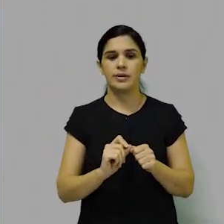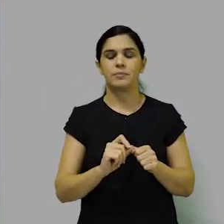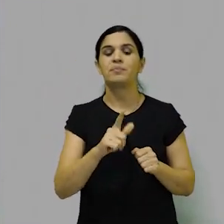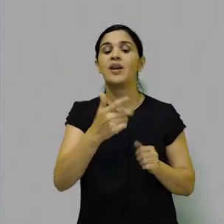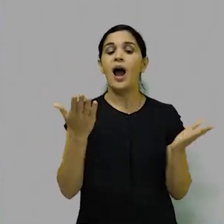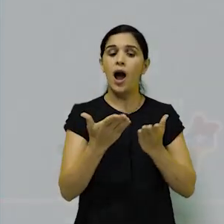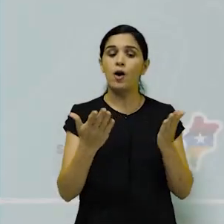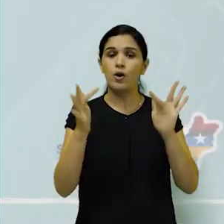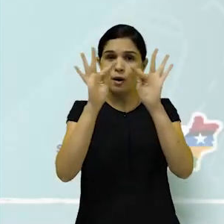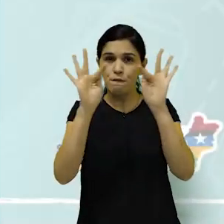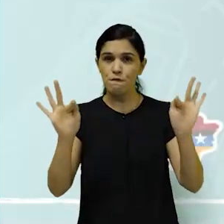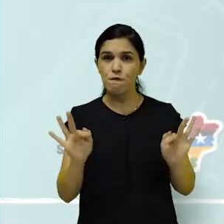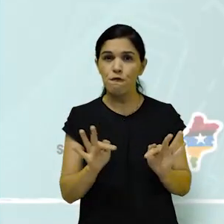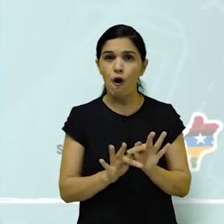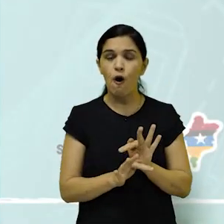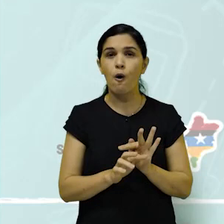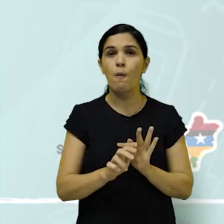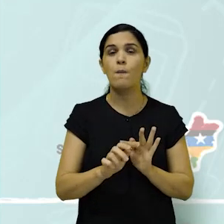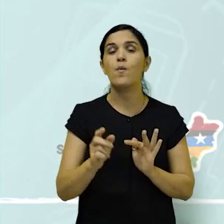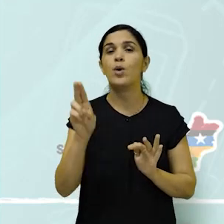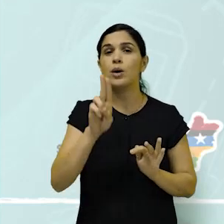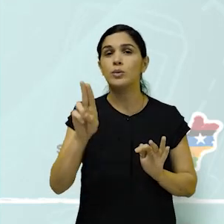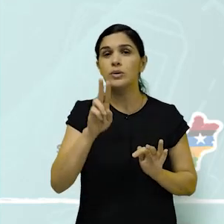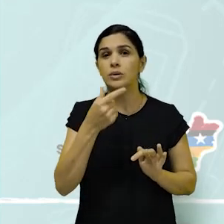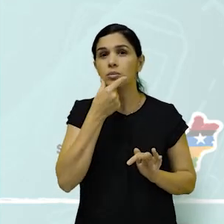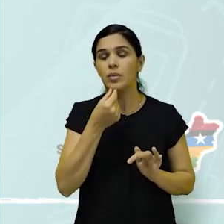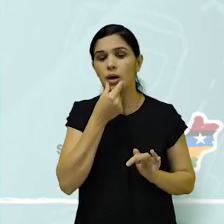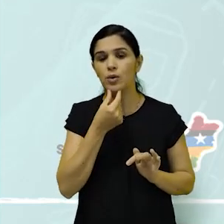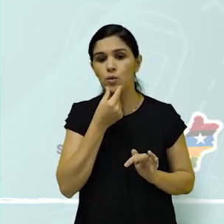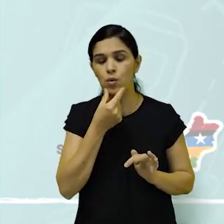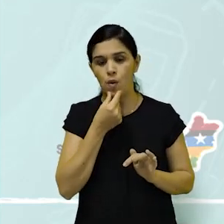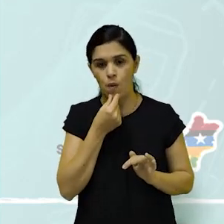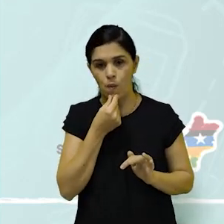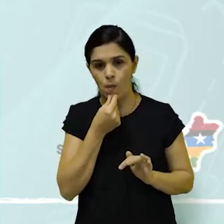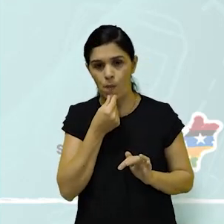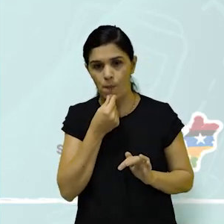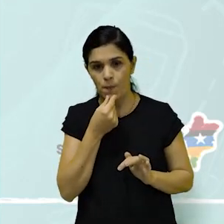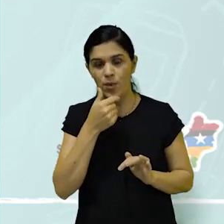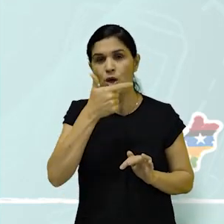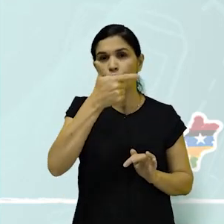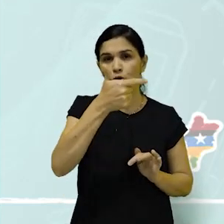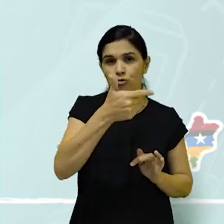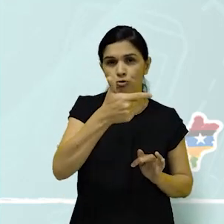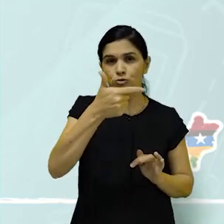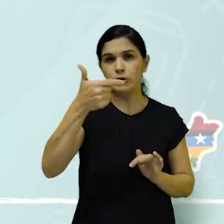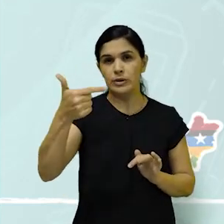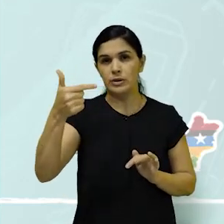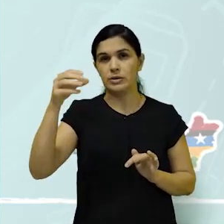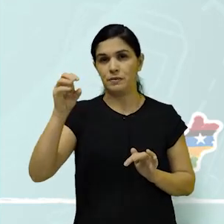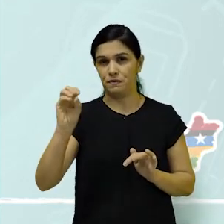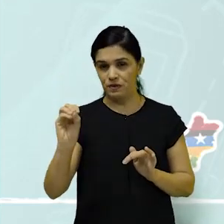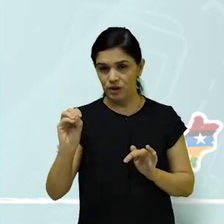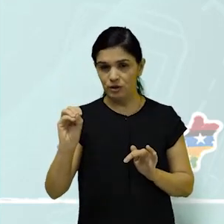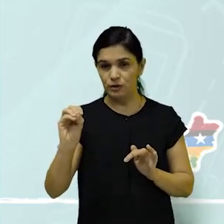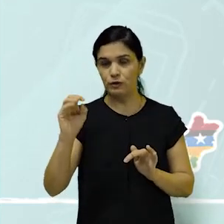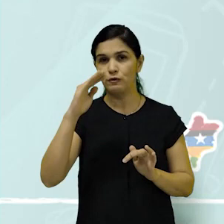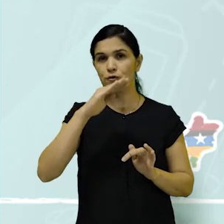masculina. Ao invés de 226, são o quê? 220 menos a idade. Então, perceba aqui,